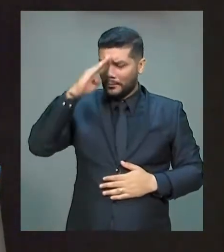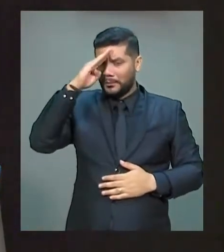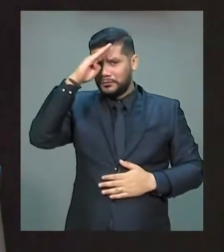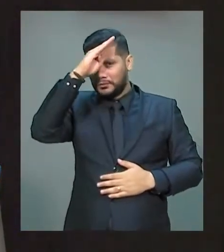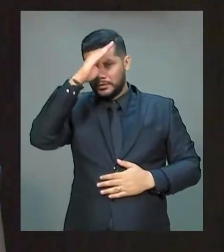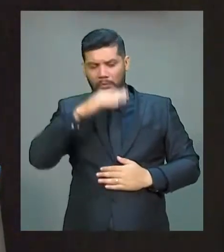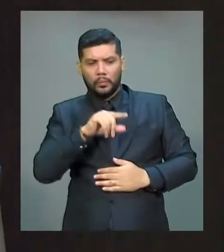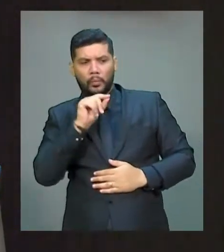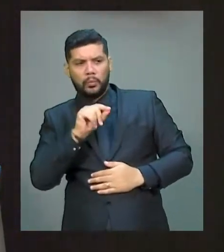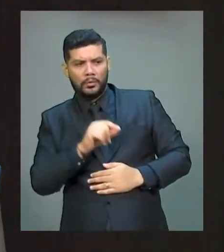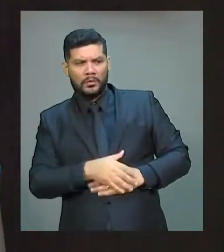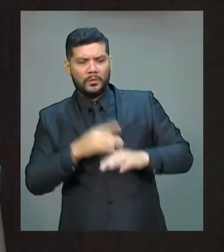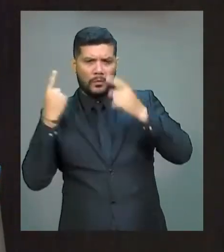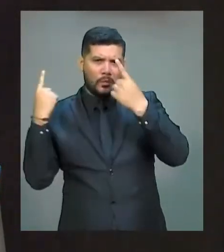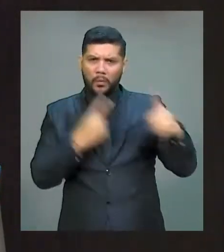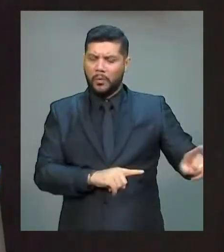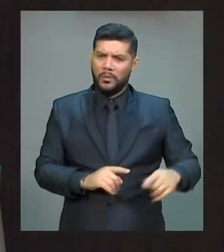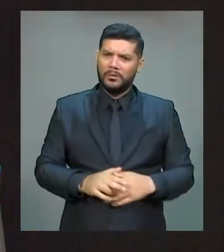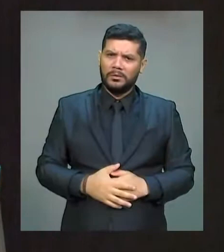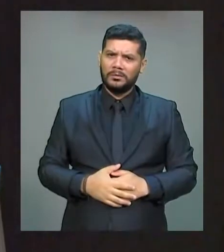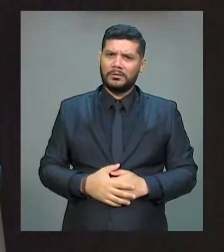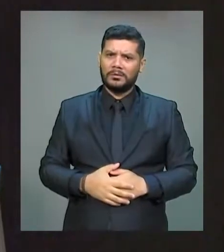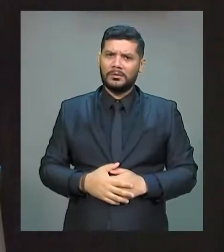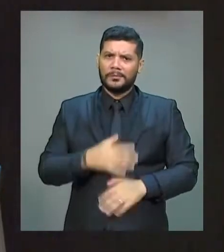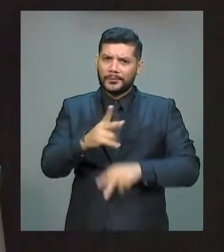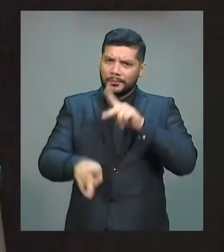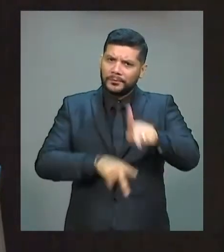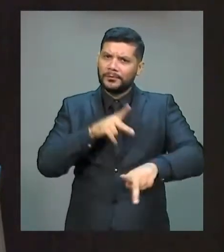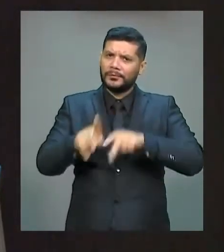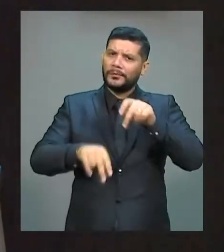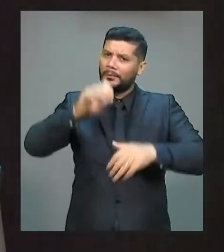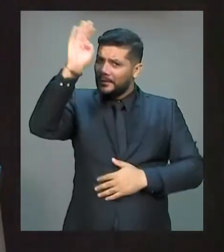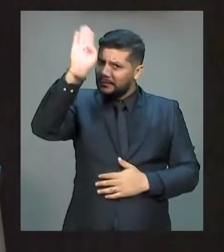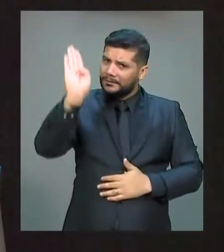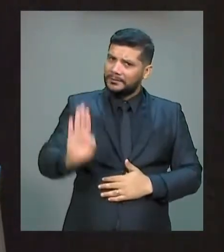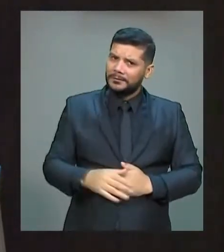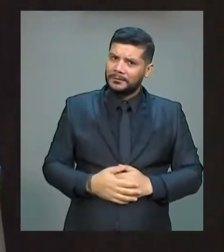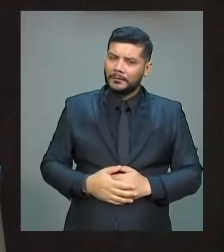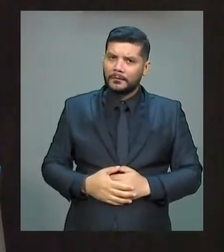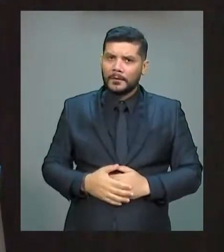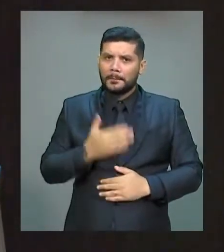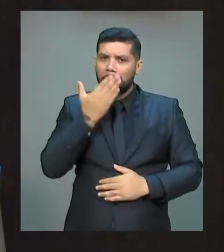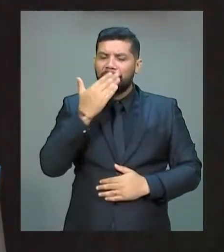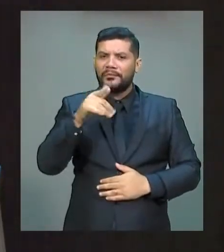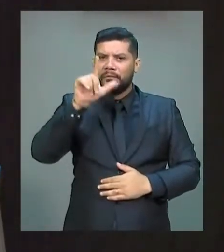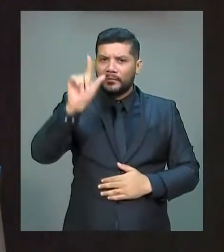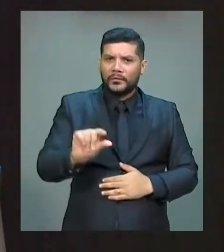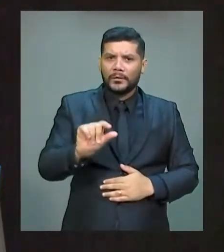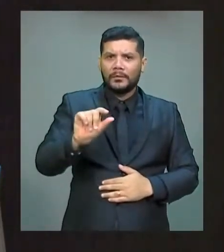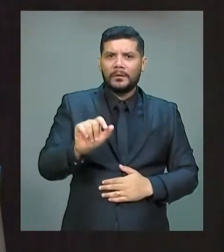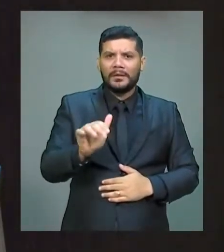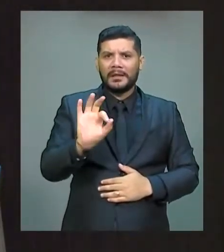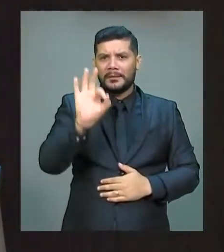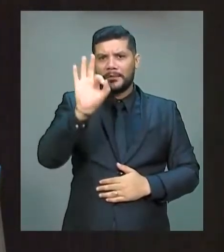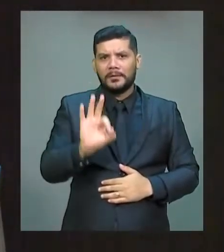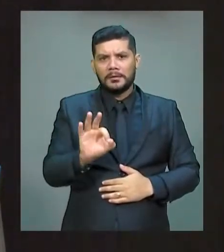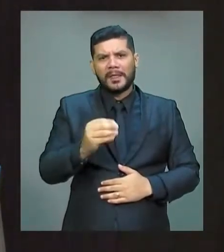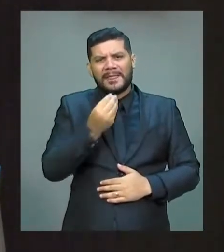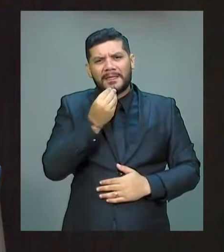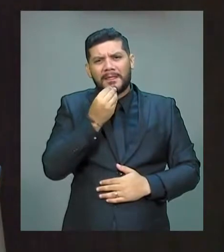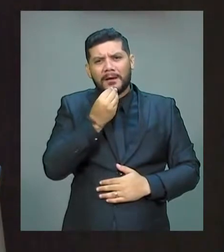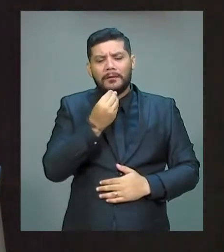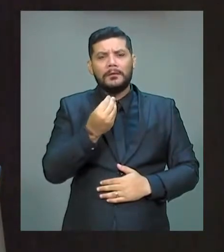povo brasileiro. Eu vou repetir. Aderiu à cota mínima do consórcio COVAX, poderia ter comprado 200 milhões de vacinas,